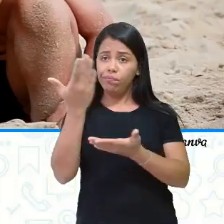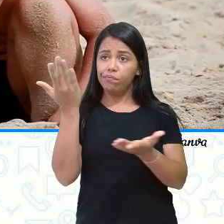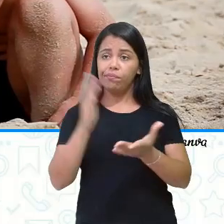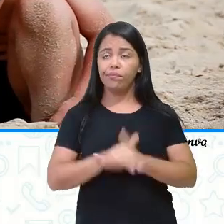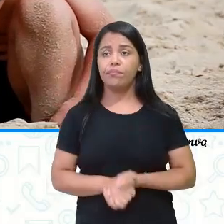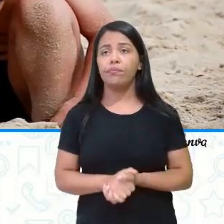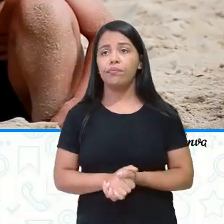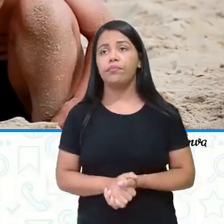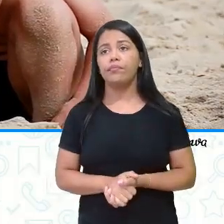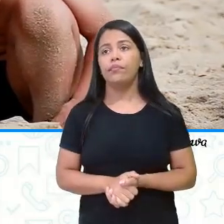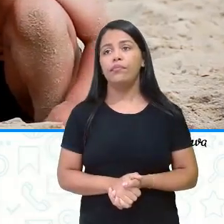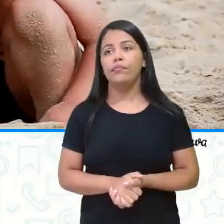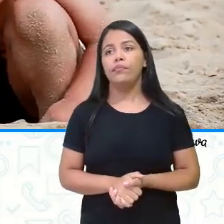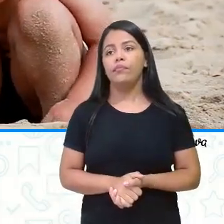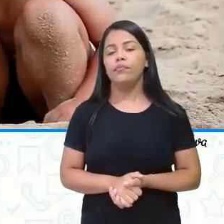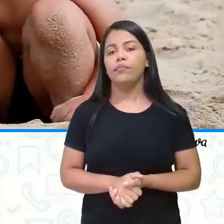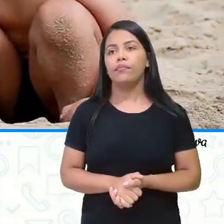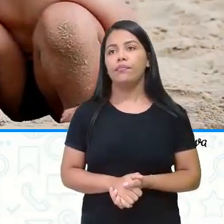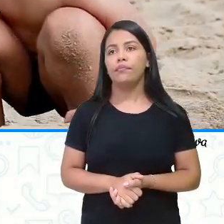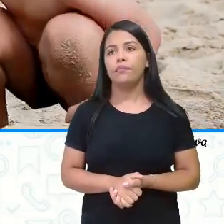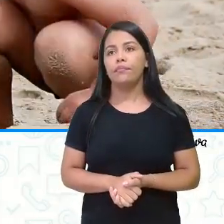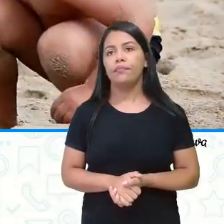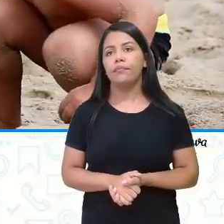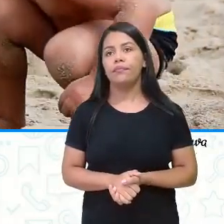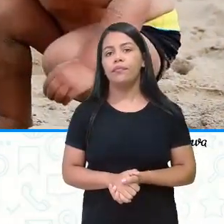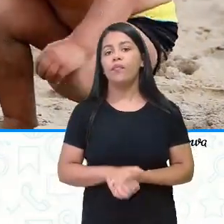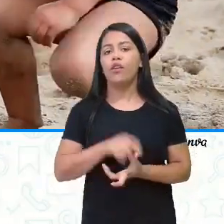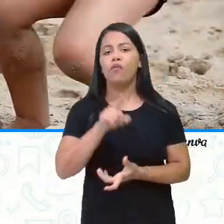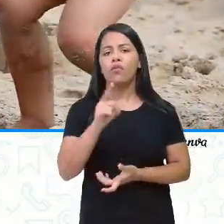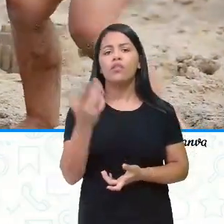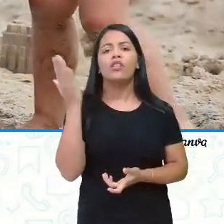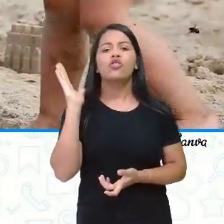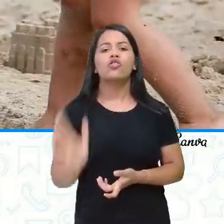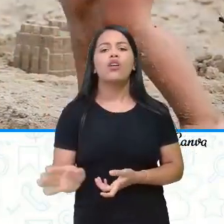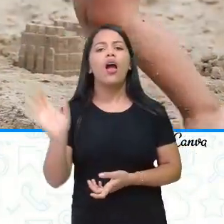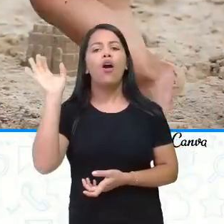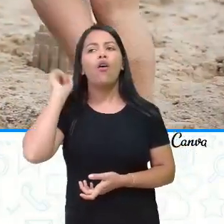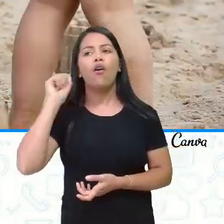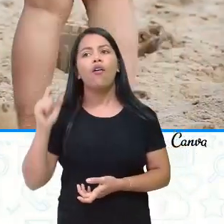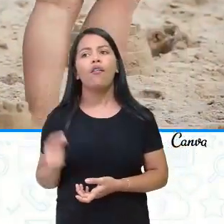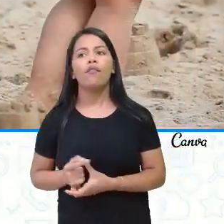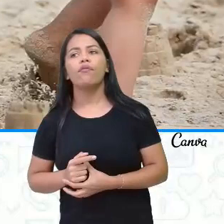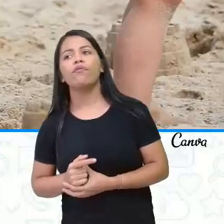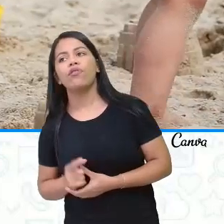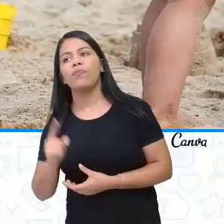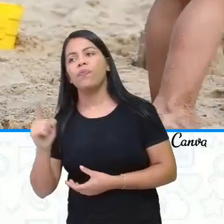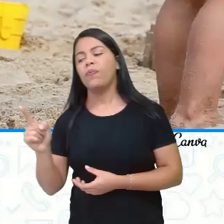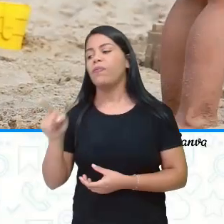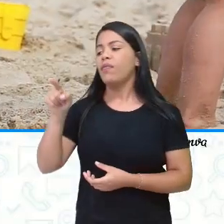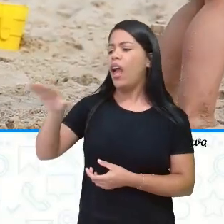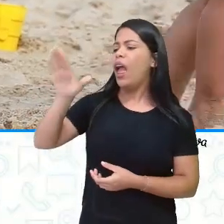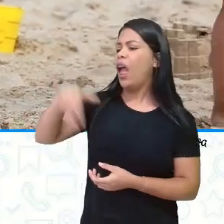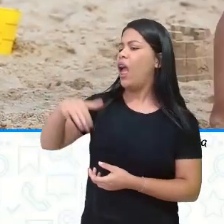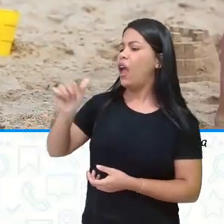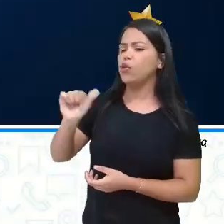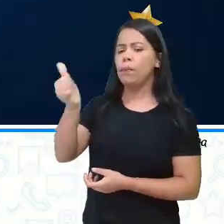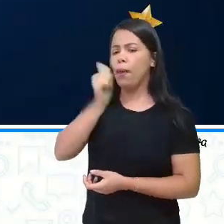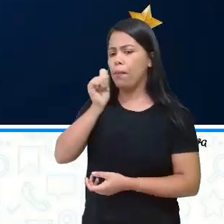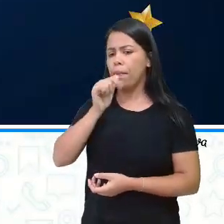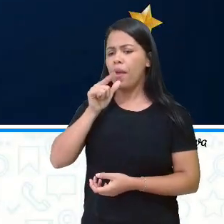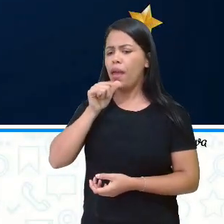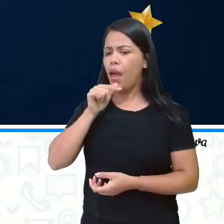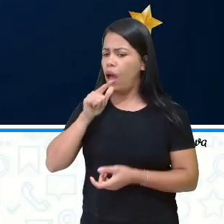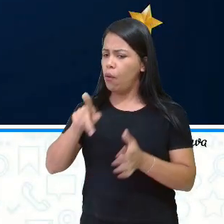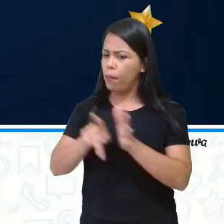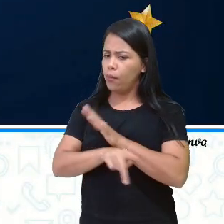Bom, você já ouviu essa expressão? Menino, menina, não bebe água do mar quando você vai à praia. Já ouviu essa expressão? Pois bem,